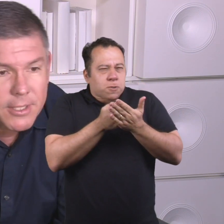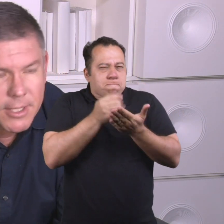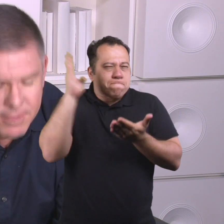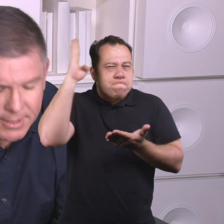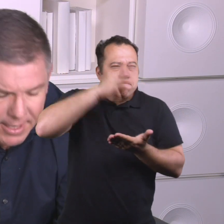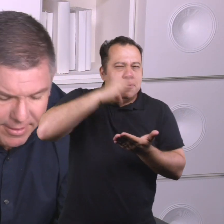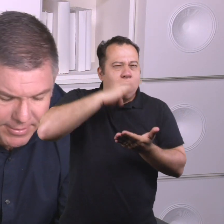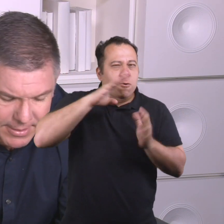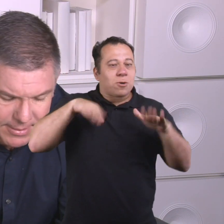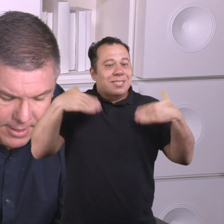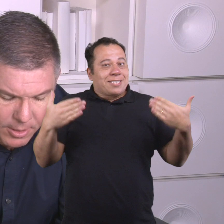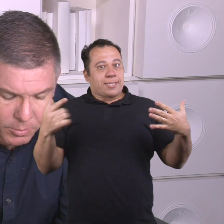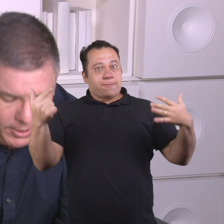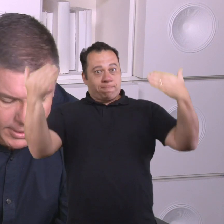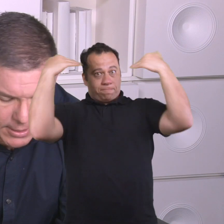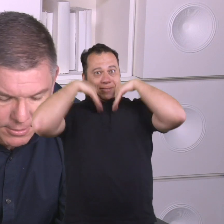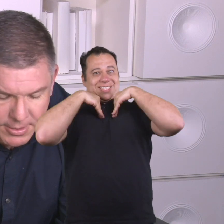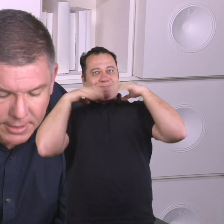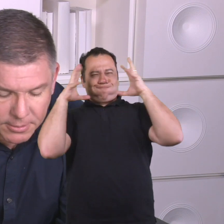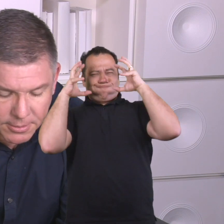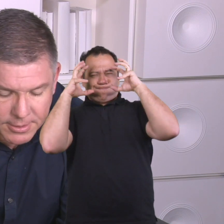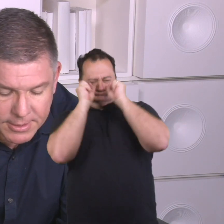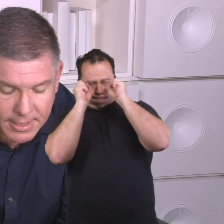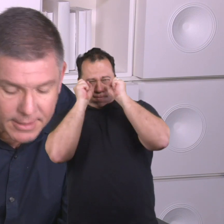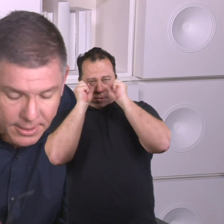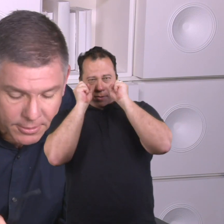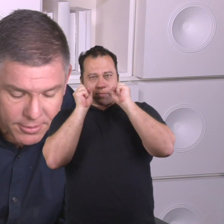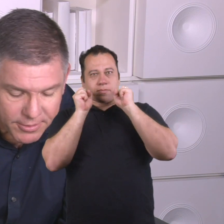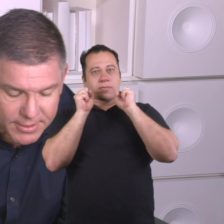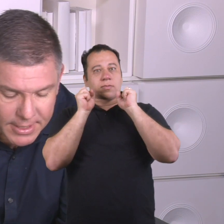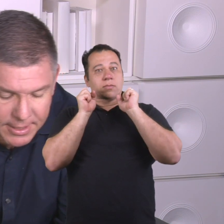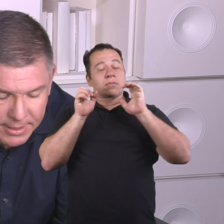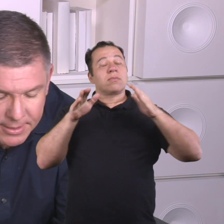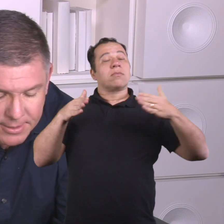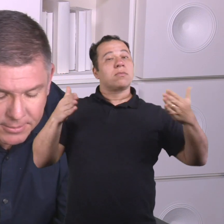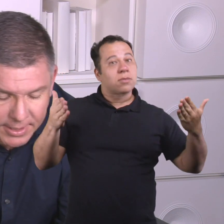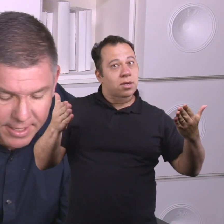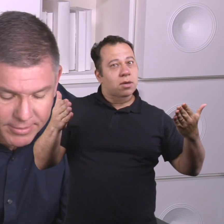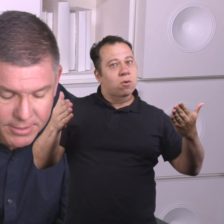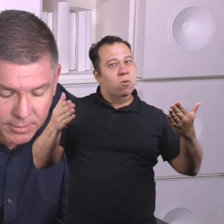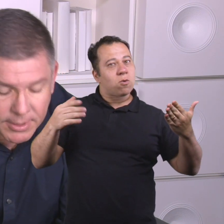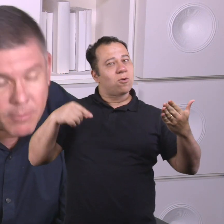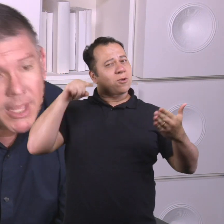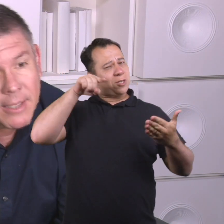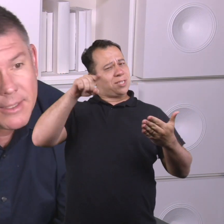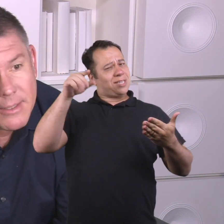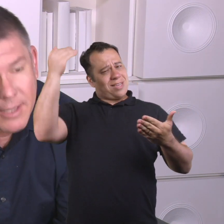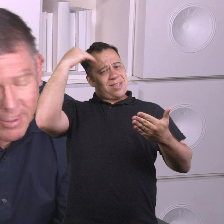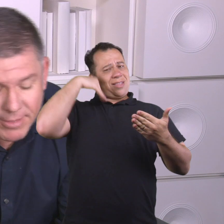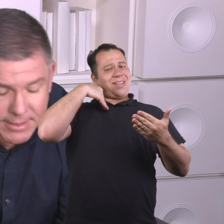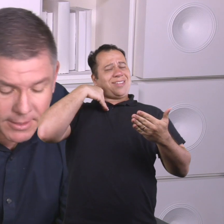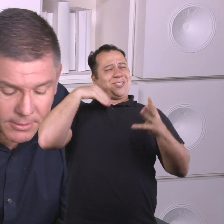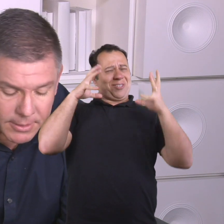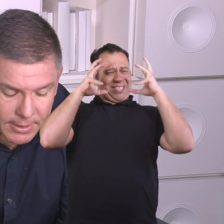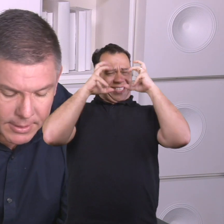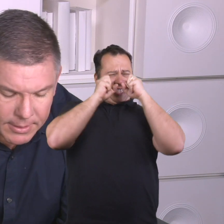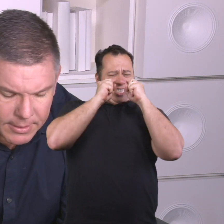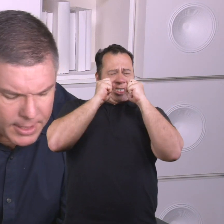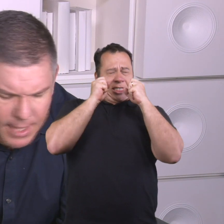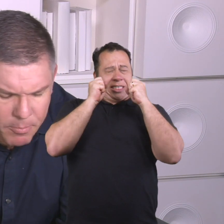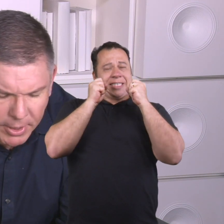corpo será cheio de trevas. Portanto, se a luz que está dentro de você são trevas, quão tremendas trevas